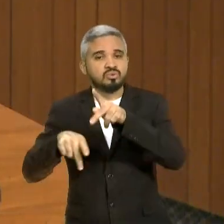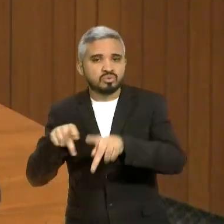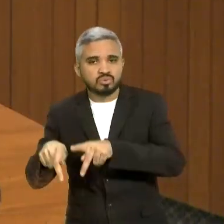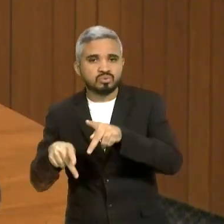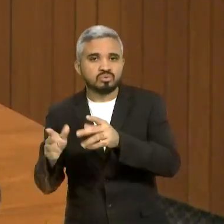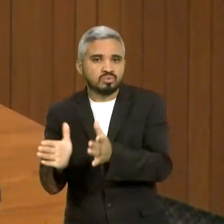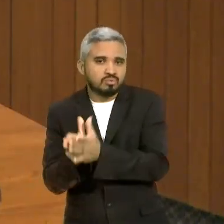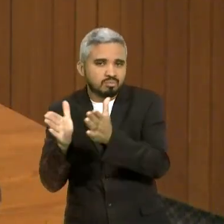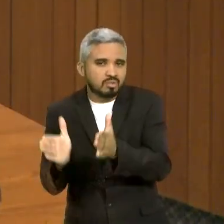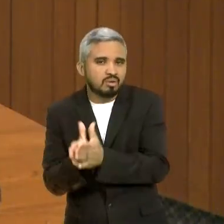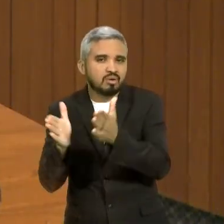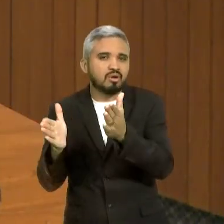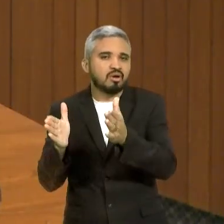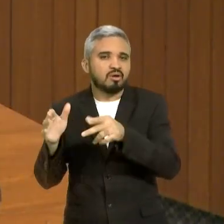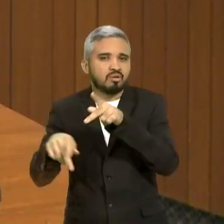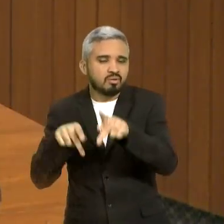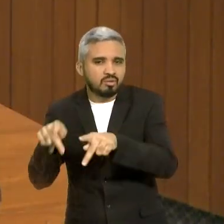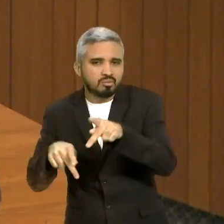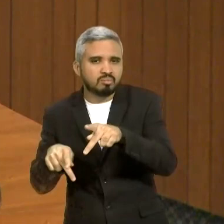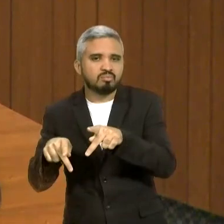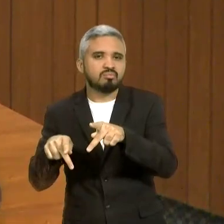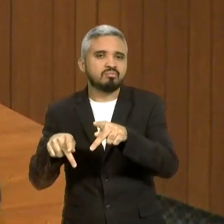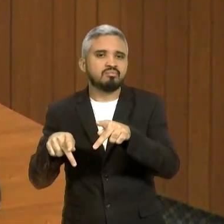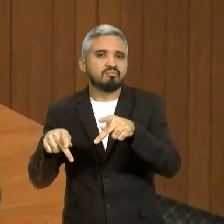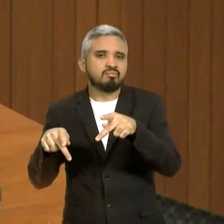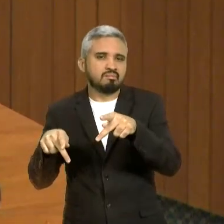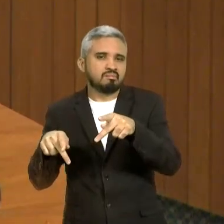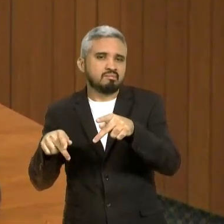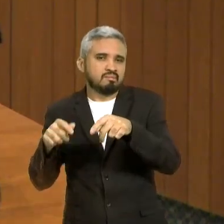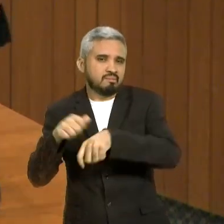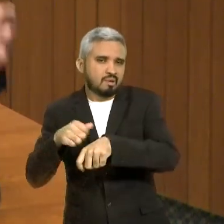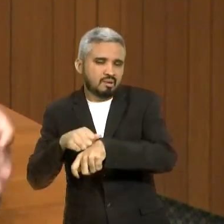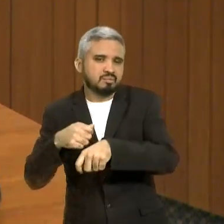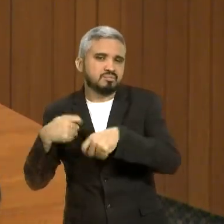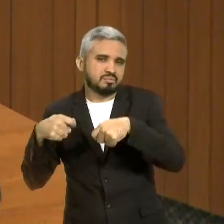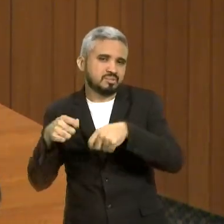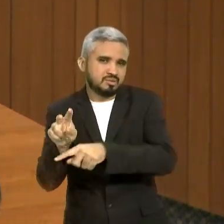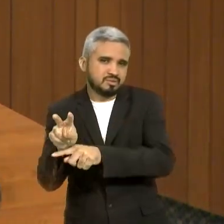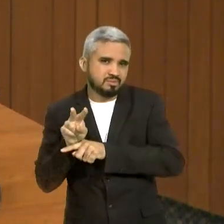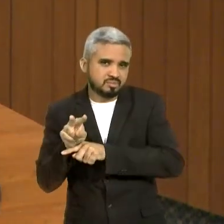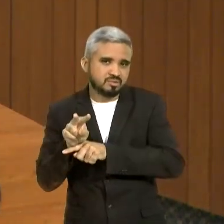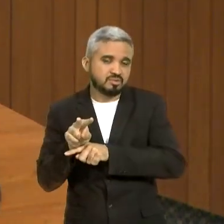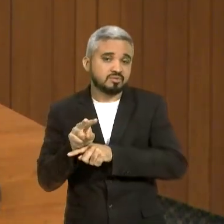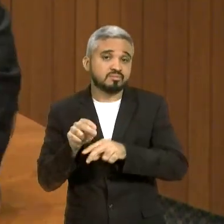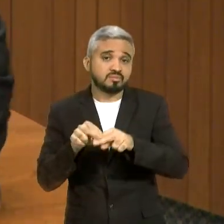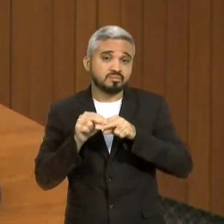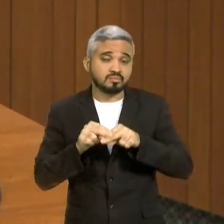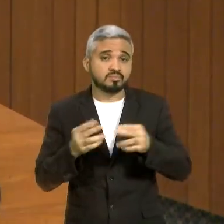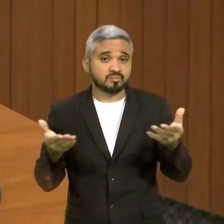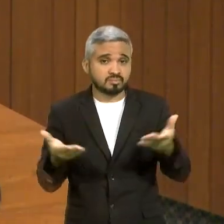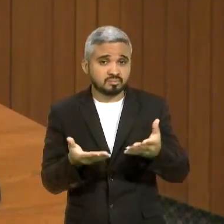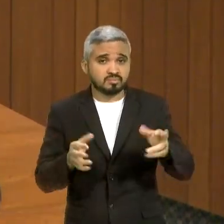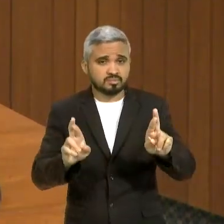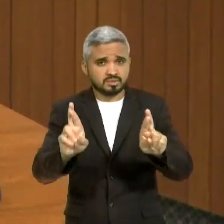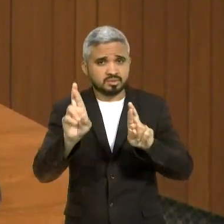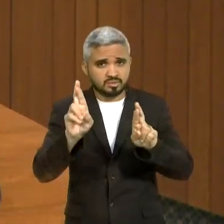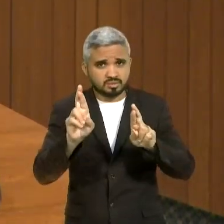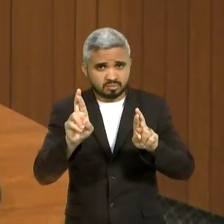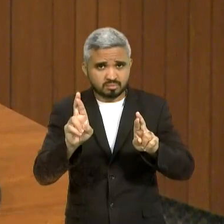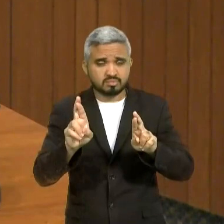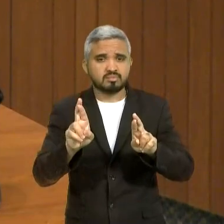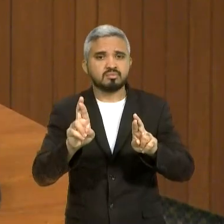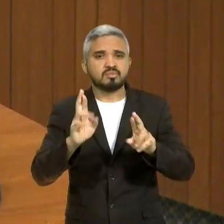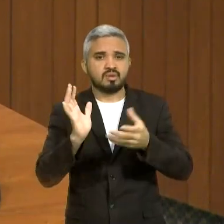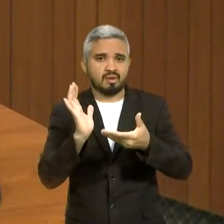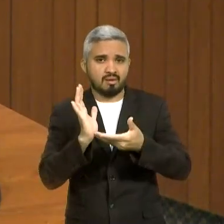poder público, que mais necessitam de acesso ao crédito. E a gente vê agora com esperança a aprovação de uma das etapas da reforma tributária pela Câmara